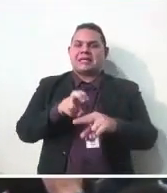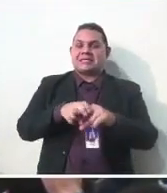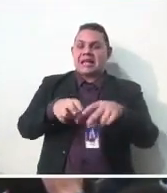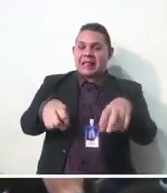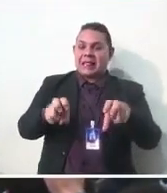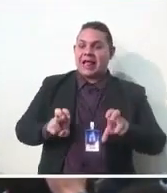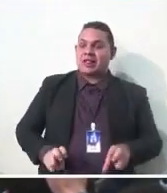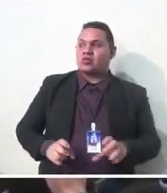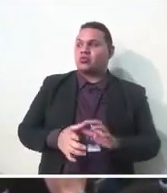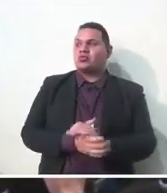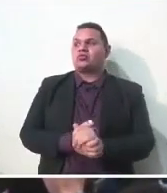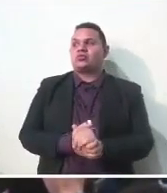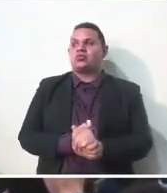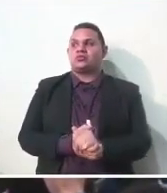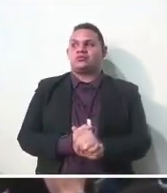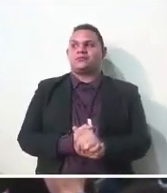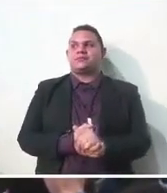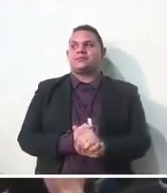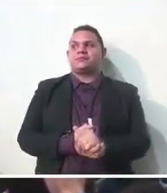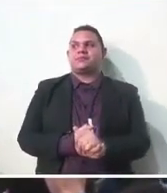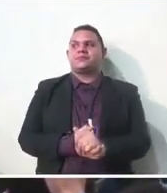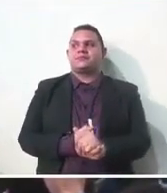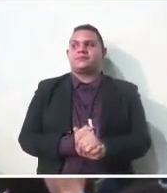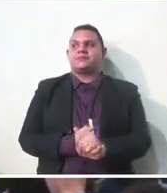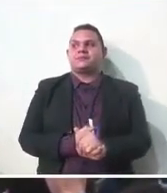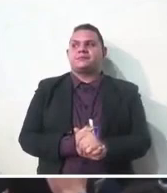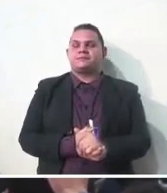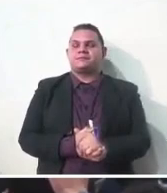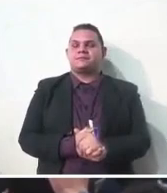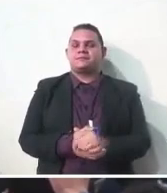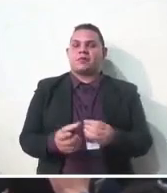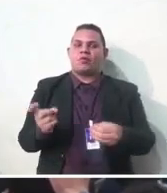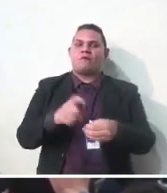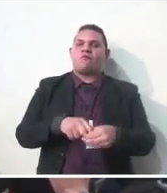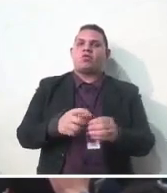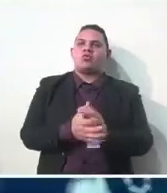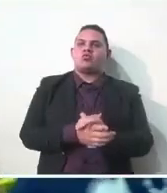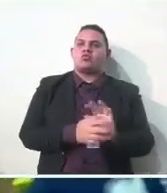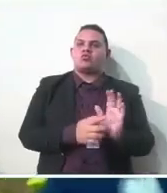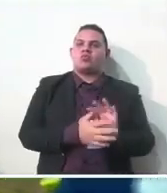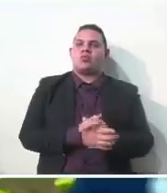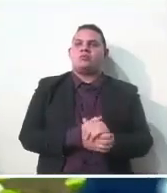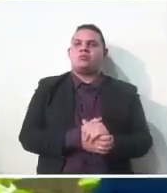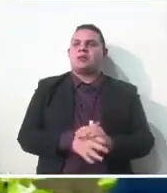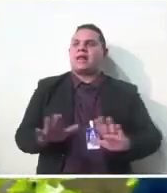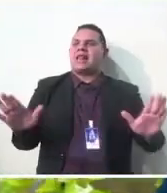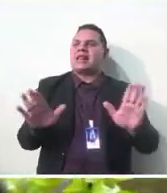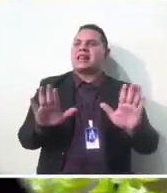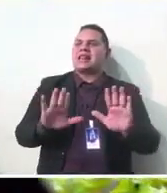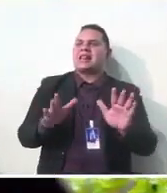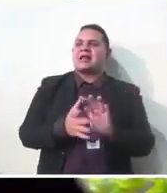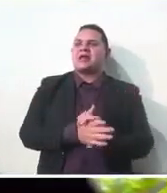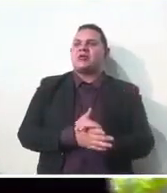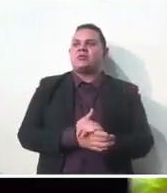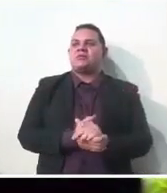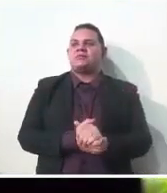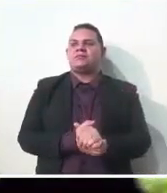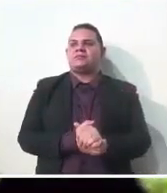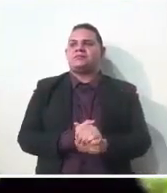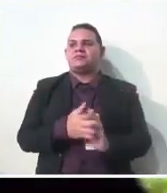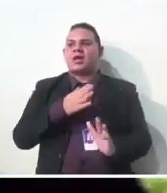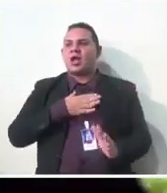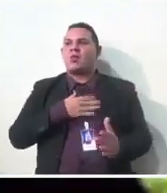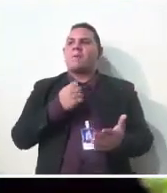trono, pega a sentença condenatória, com todas as provas robustas. Ele diz: não, eu já inocentei, eu